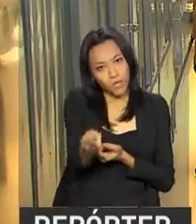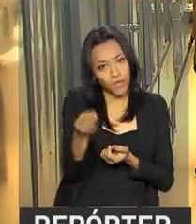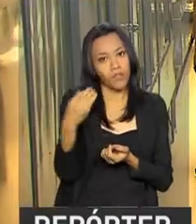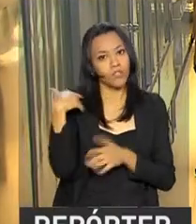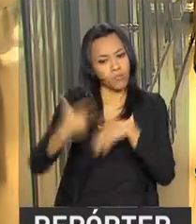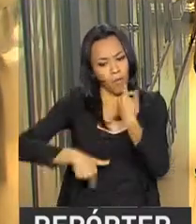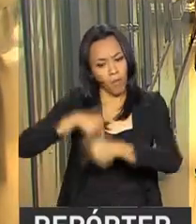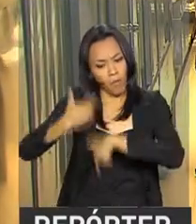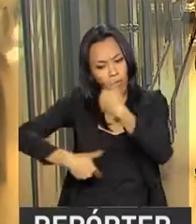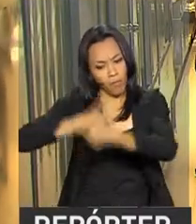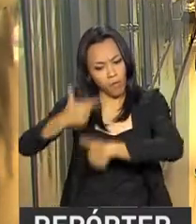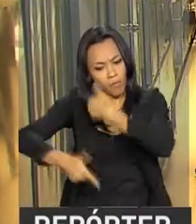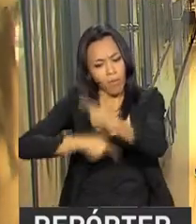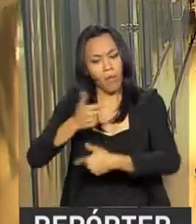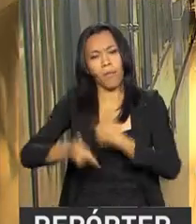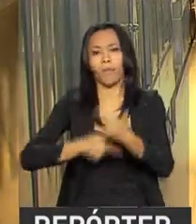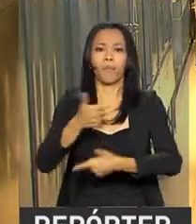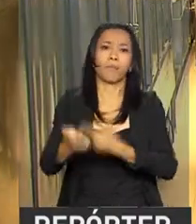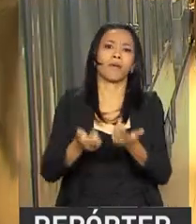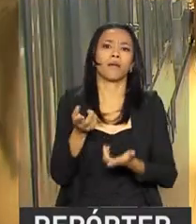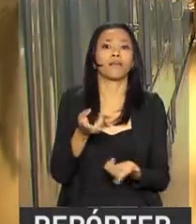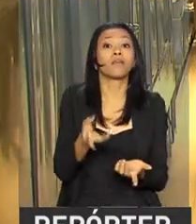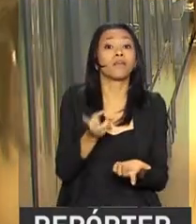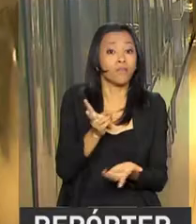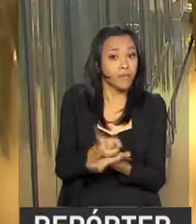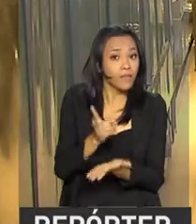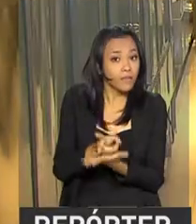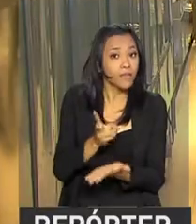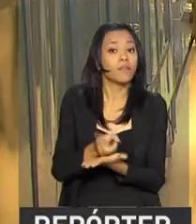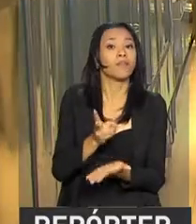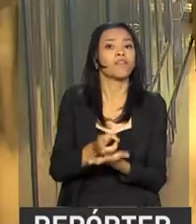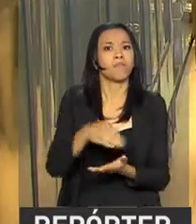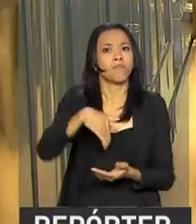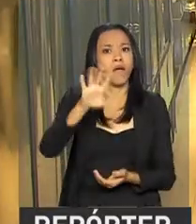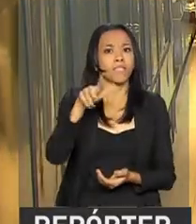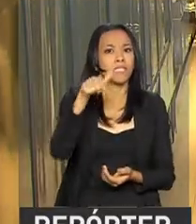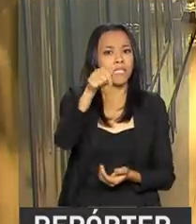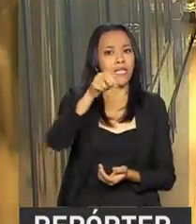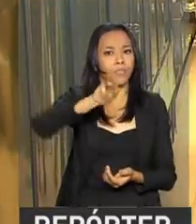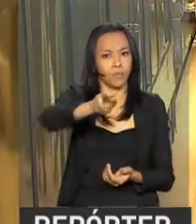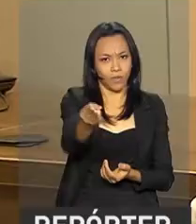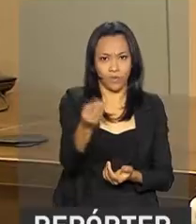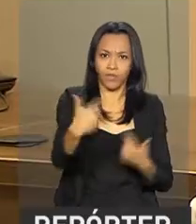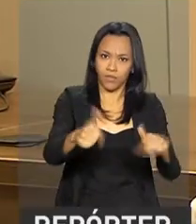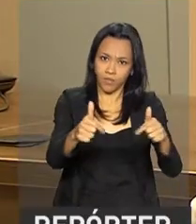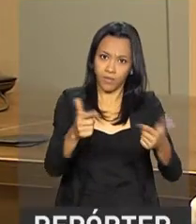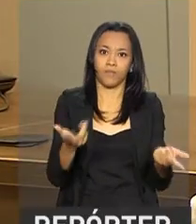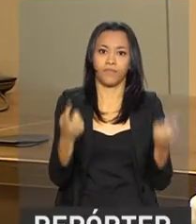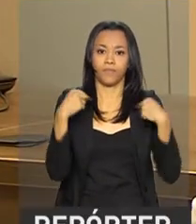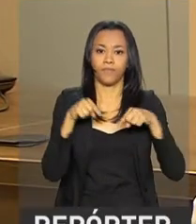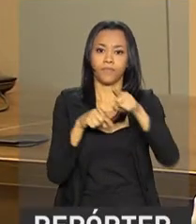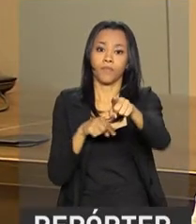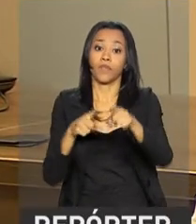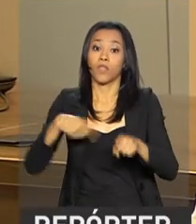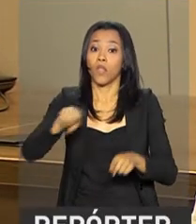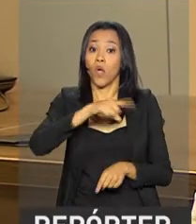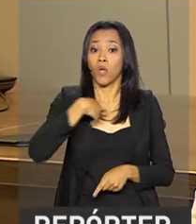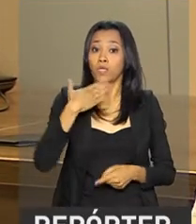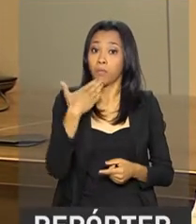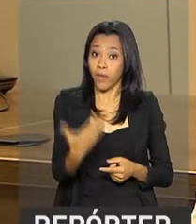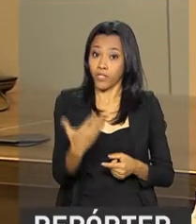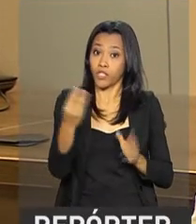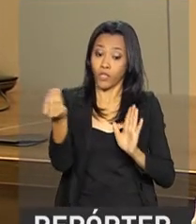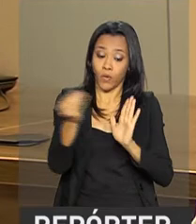que levaram à manutenção ou a geração de mais de sete milhões de empregos a gente pede que coloca nos